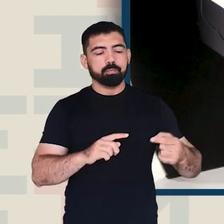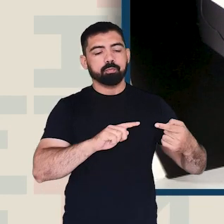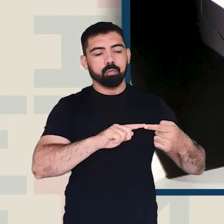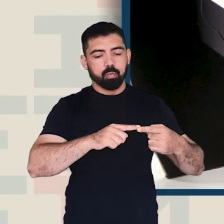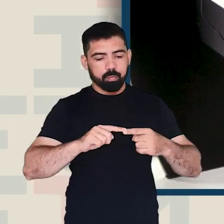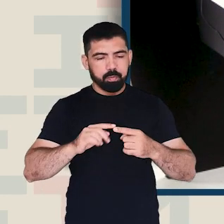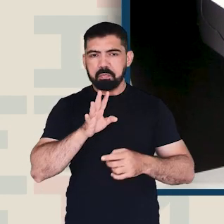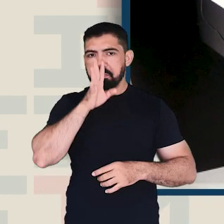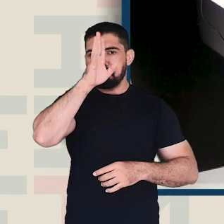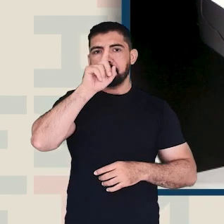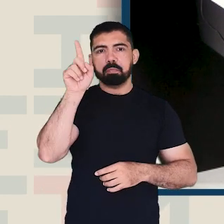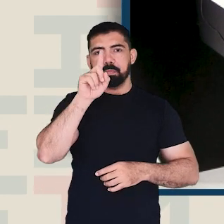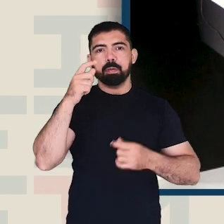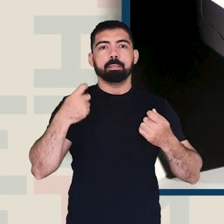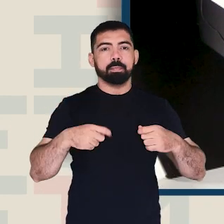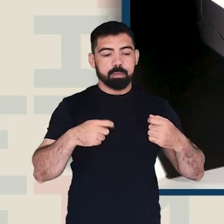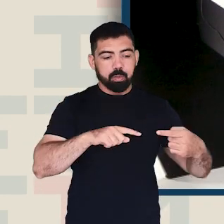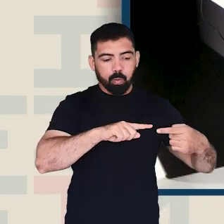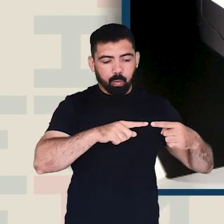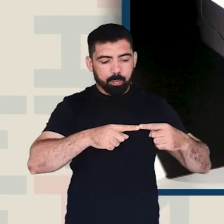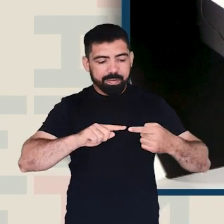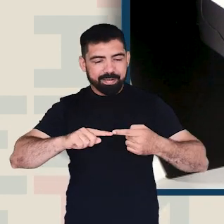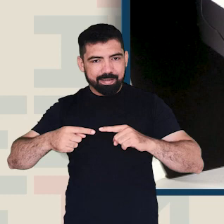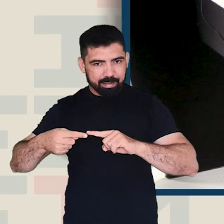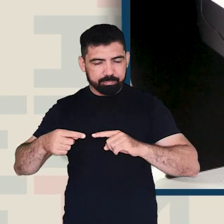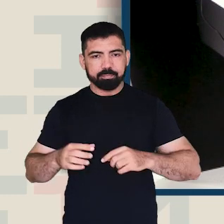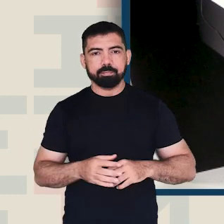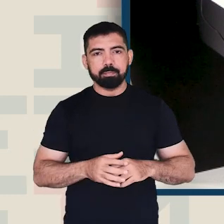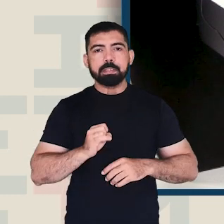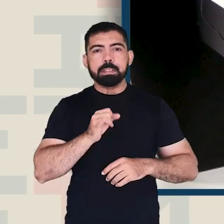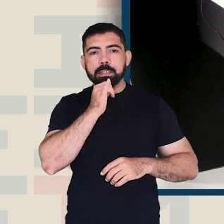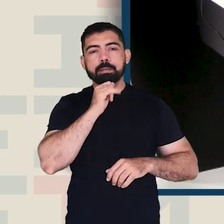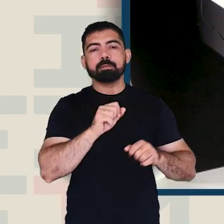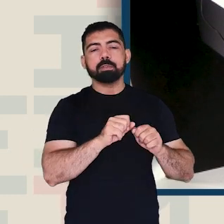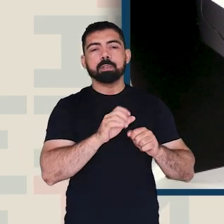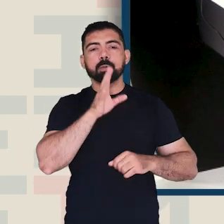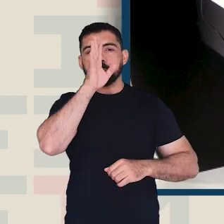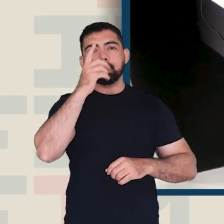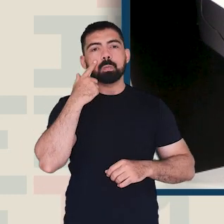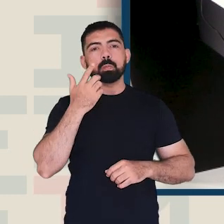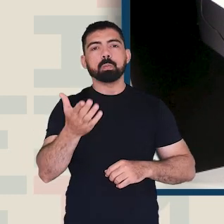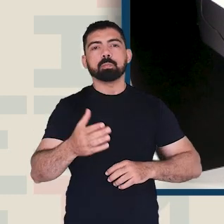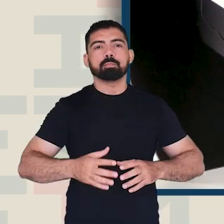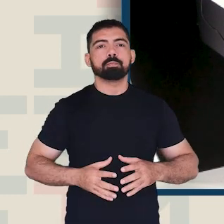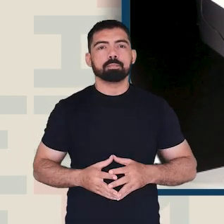combinar. Por isso que eu começo a frase sempre com combinação. Se eu tocar coisas bem aleatórias,